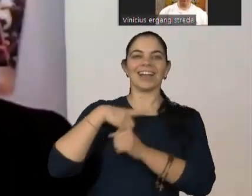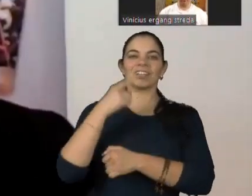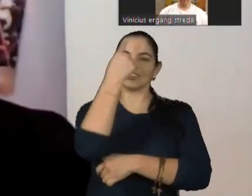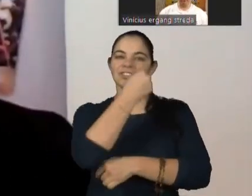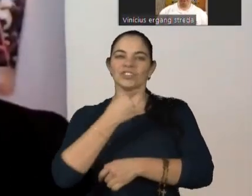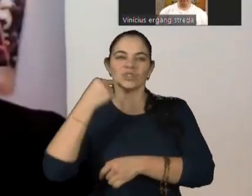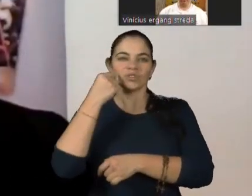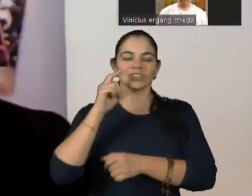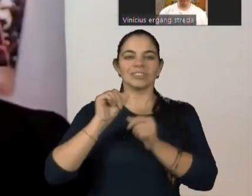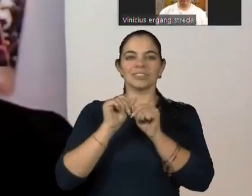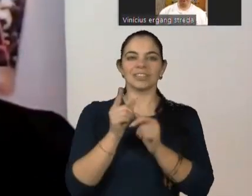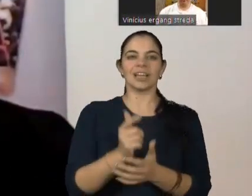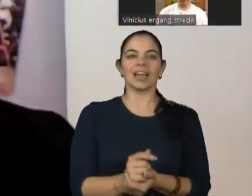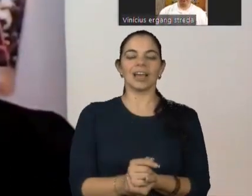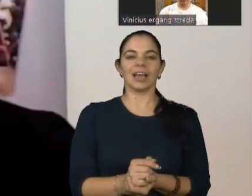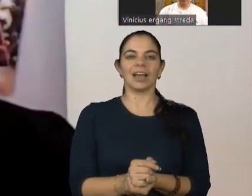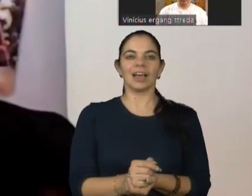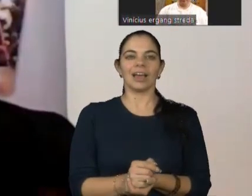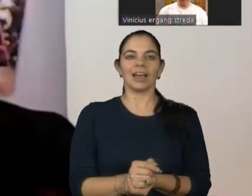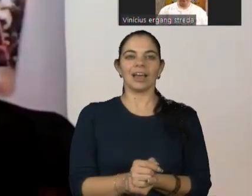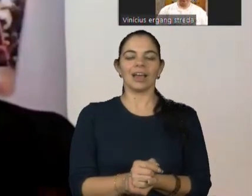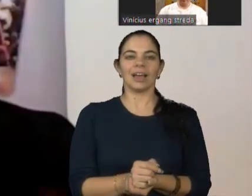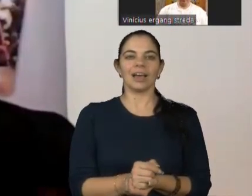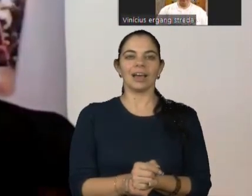oval com cavanhaque.